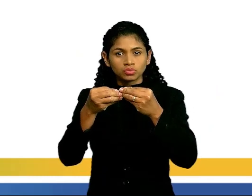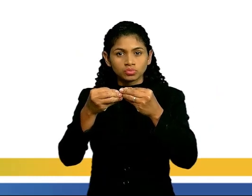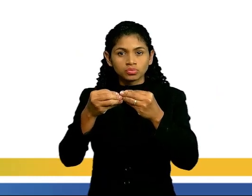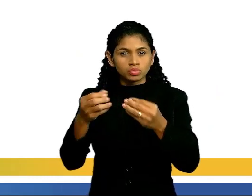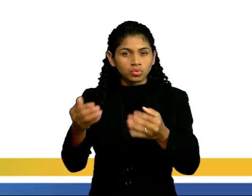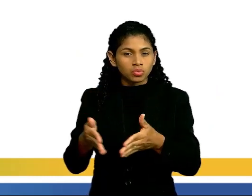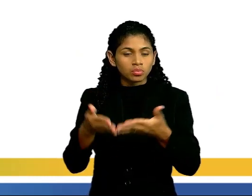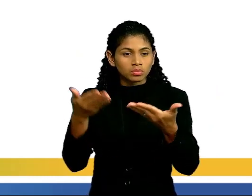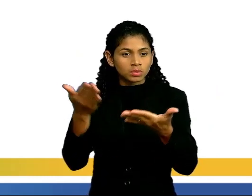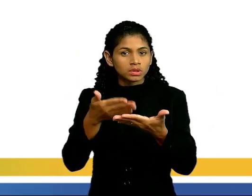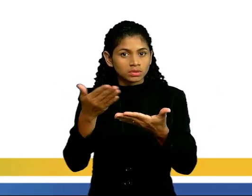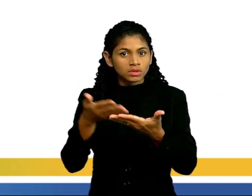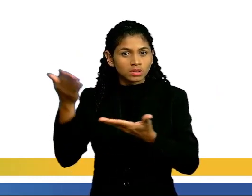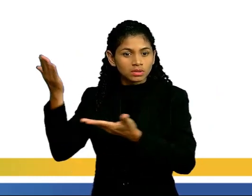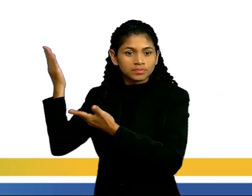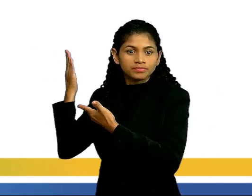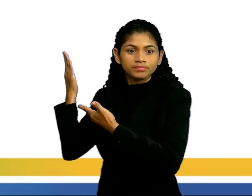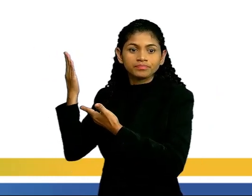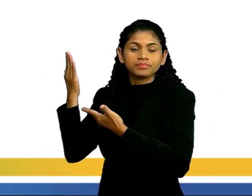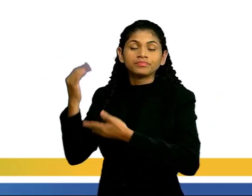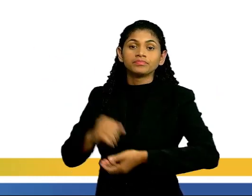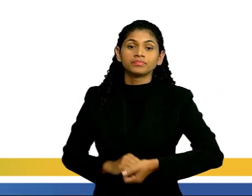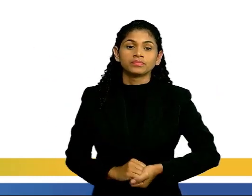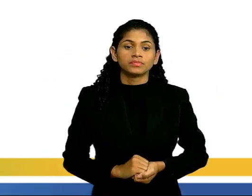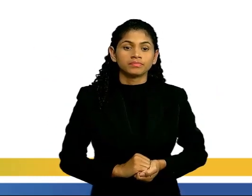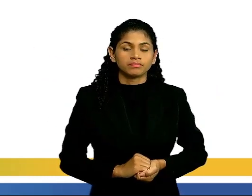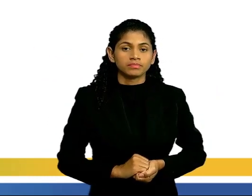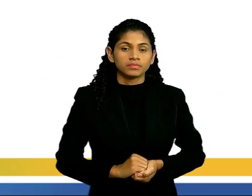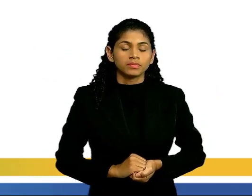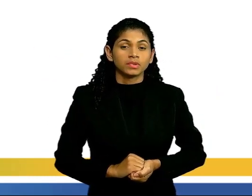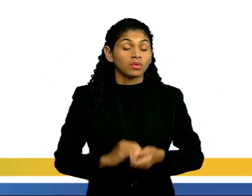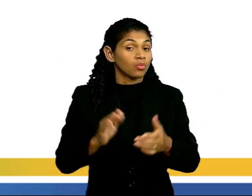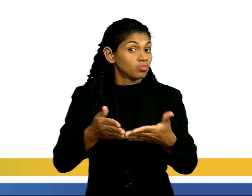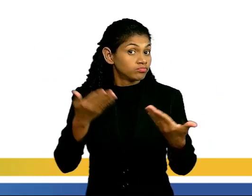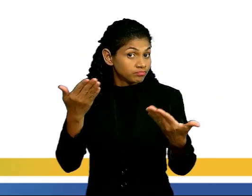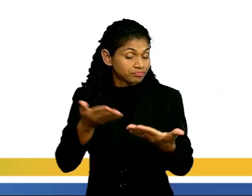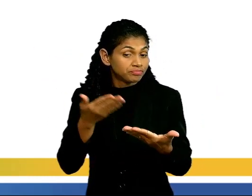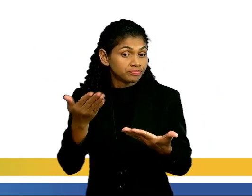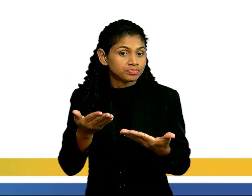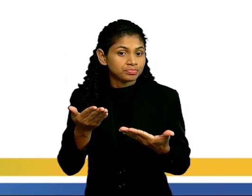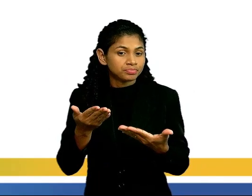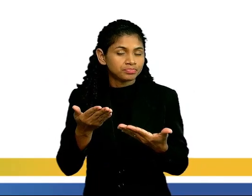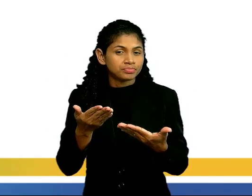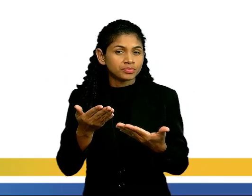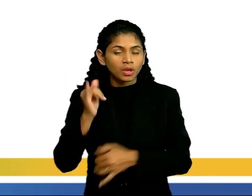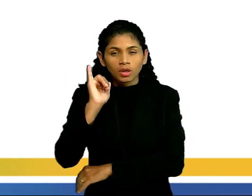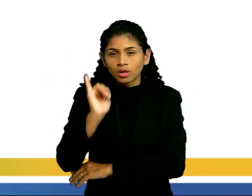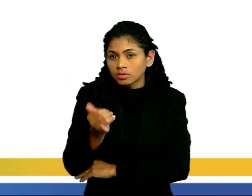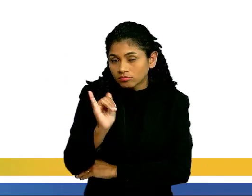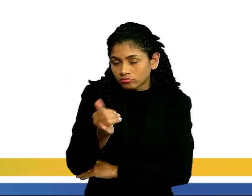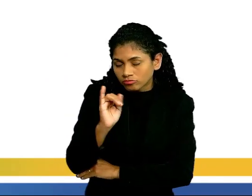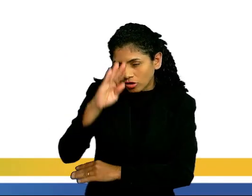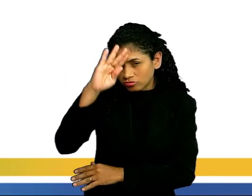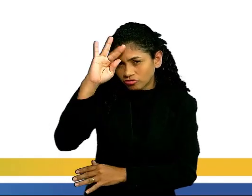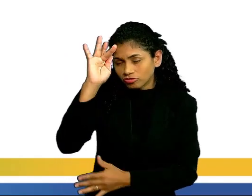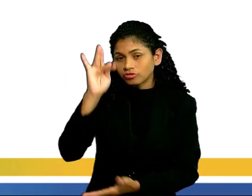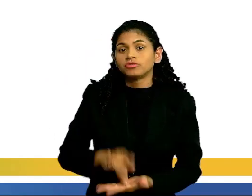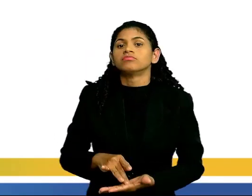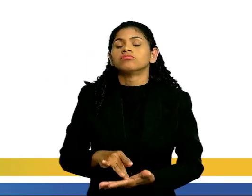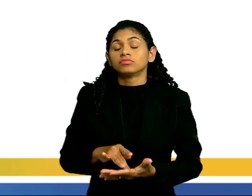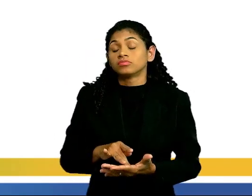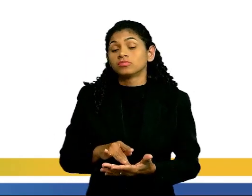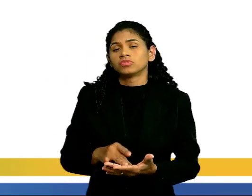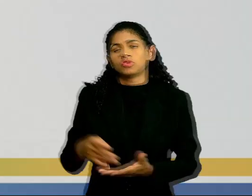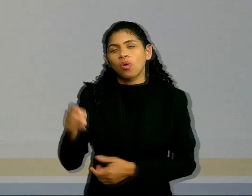tão importante? Então, o livro de Carolina Maria de Jesus, ele narra de modo fiel o cotidiano passado